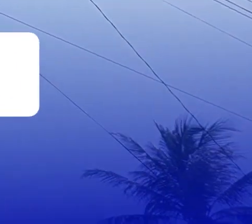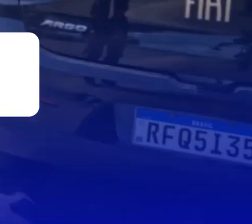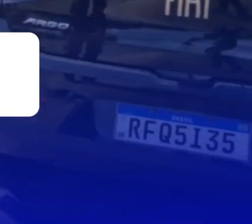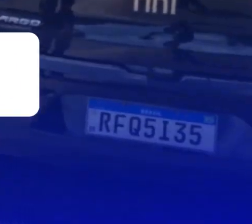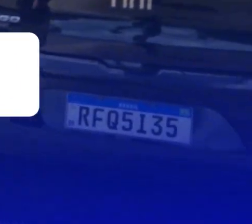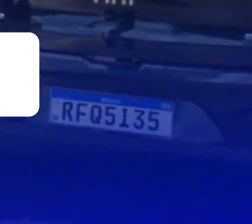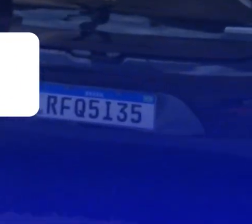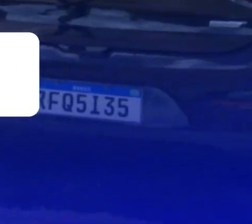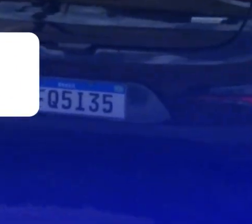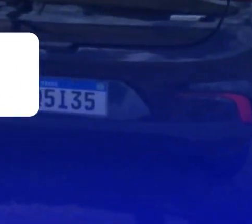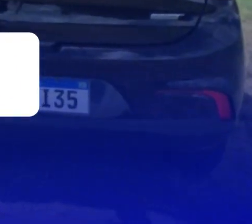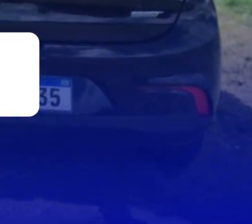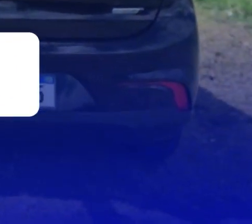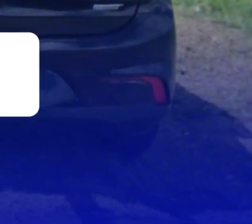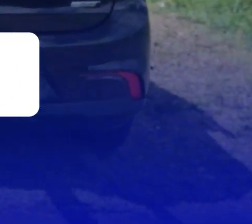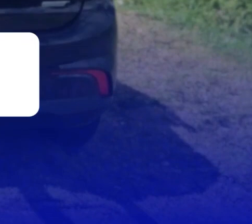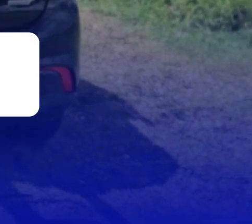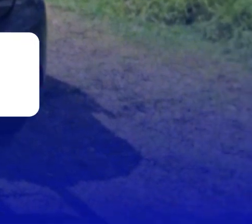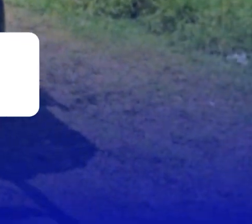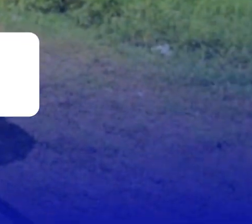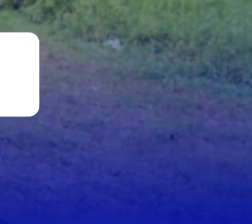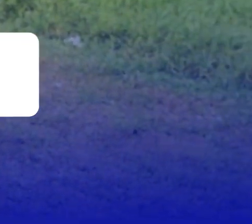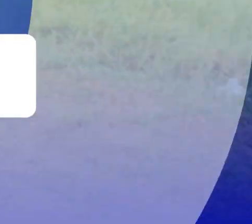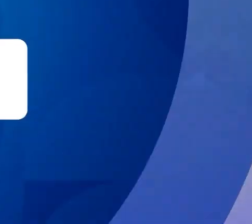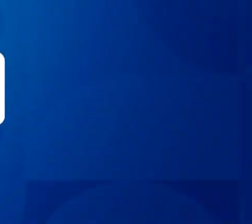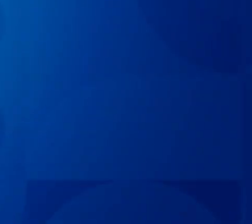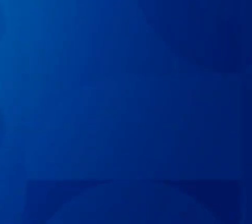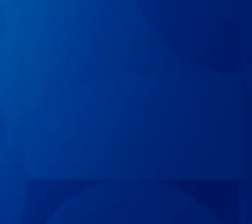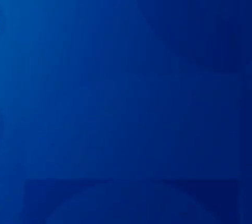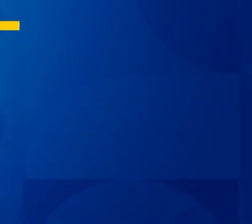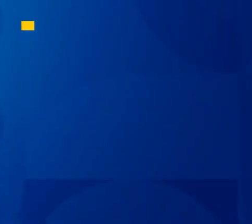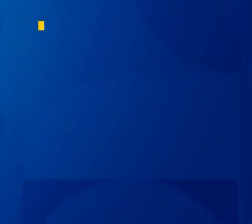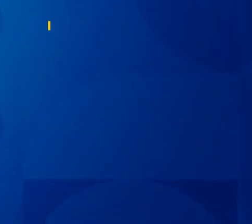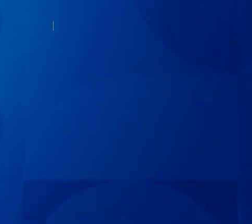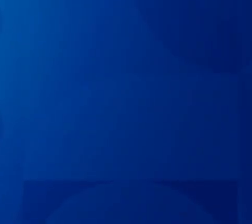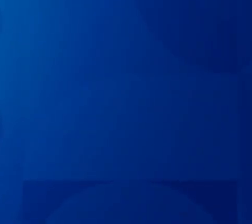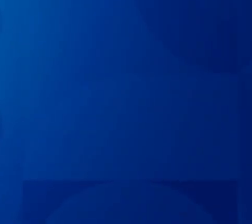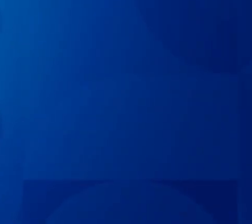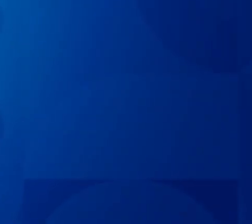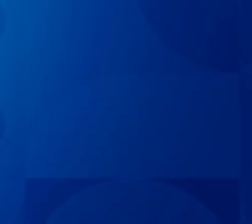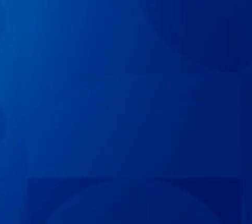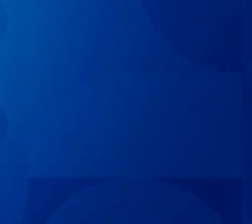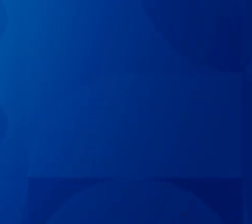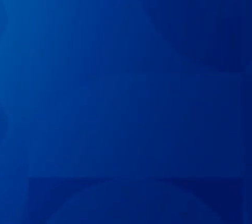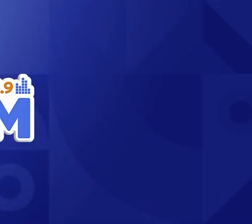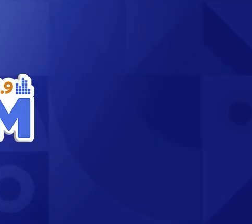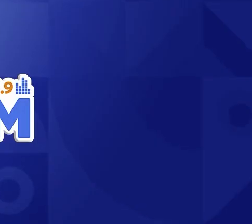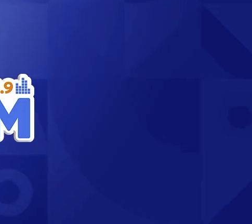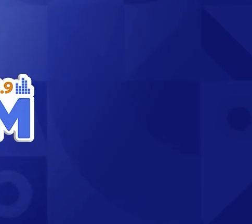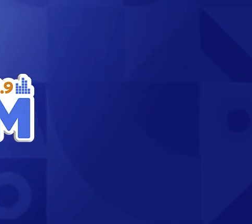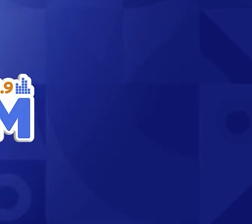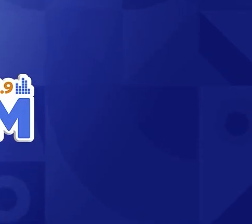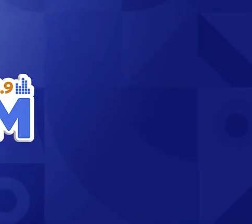perca tempo, assine hoje mesmo a Sol Provedor de Internet, a sua melhor conexão.